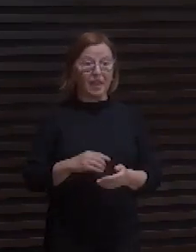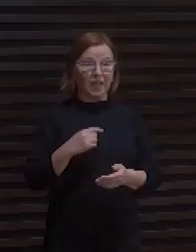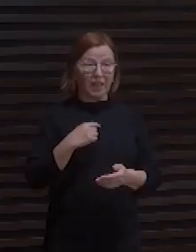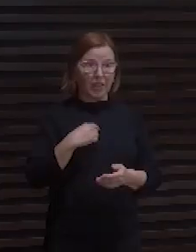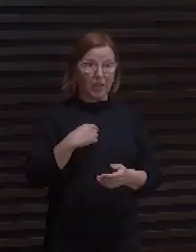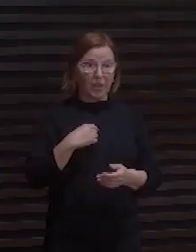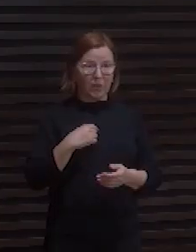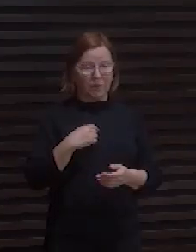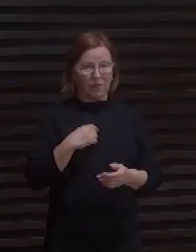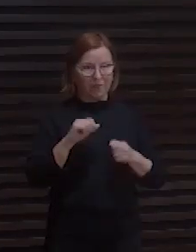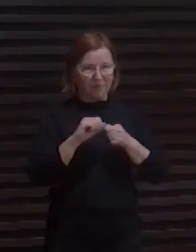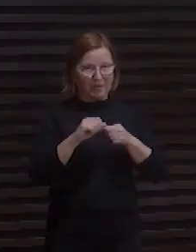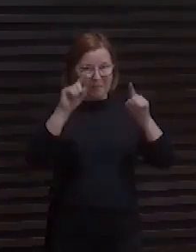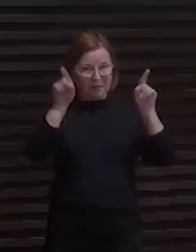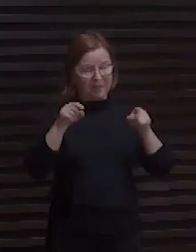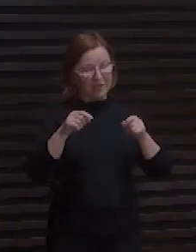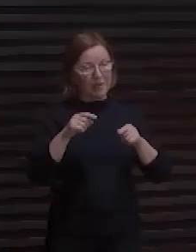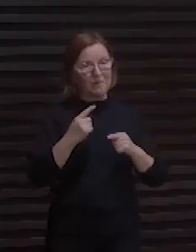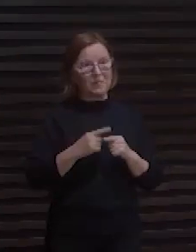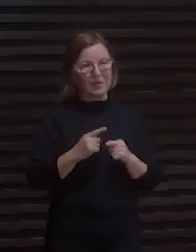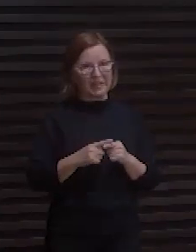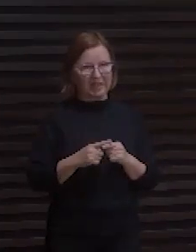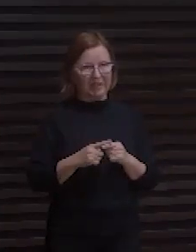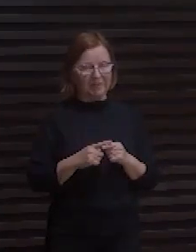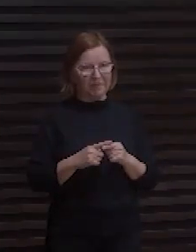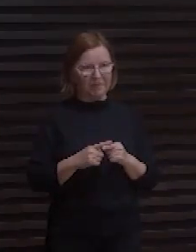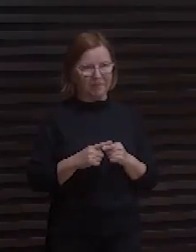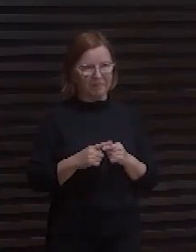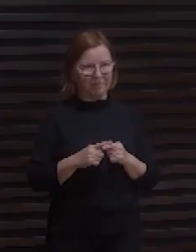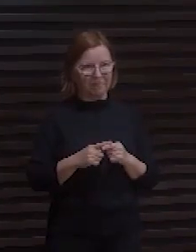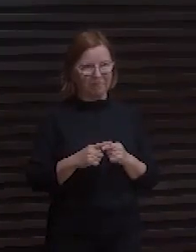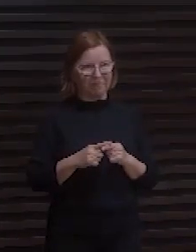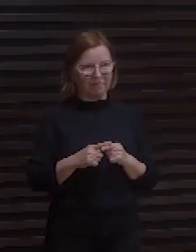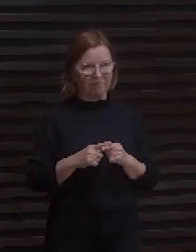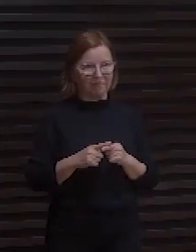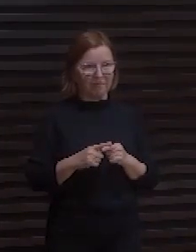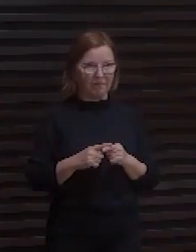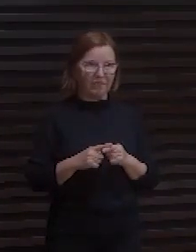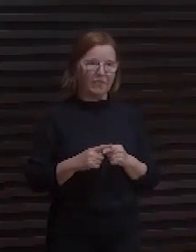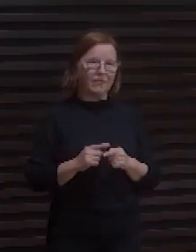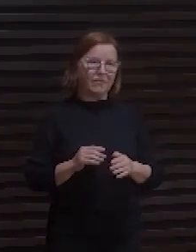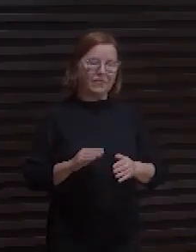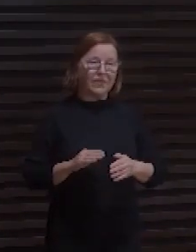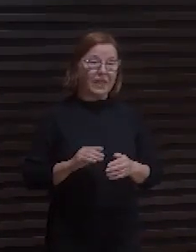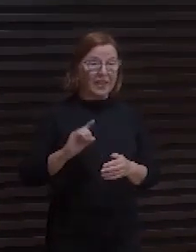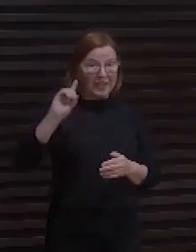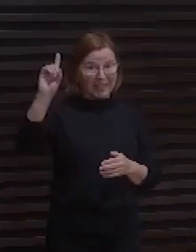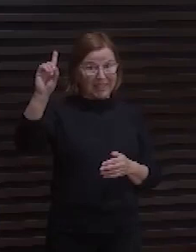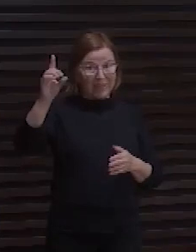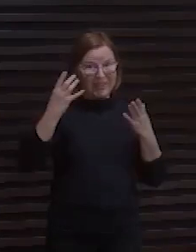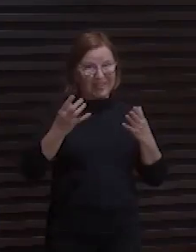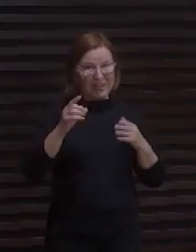muitas vezes elas não estarão acessíveis para nós. Porque Deus quer que você também tome